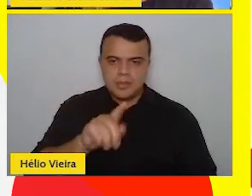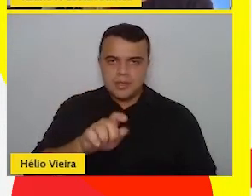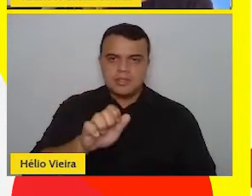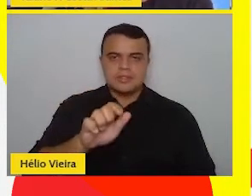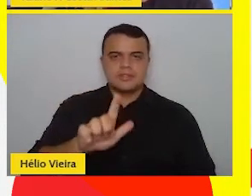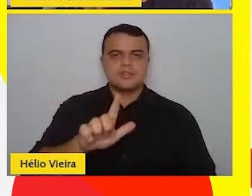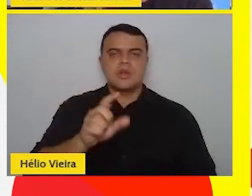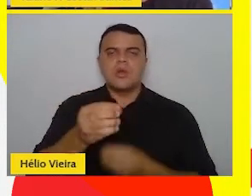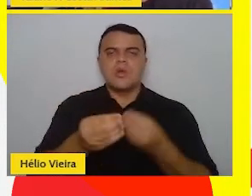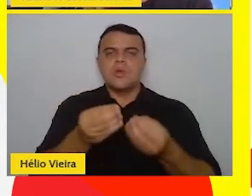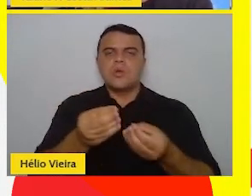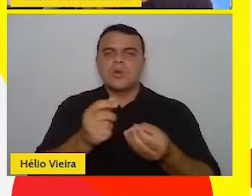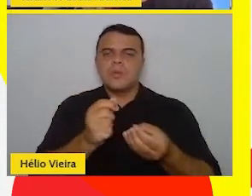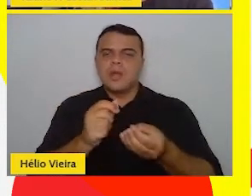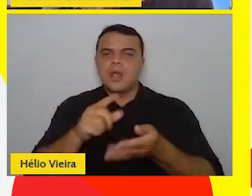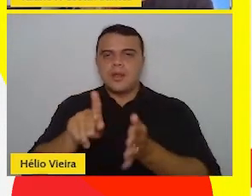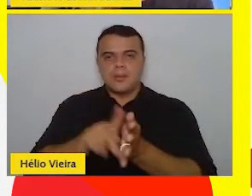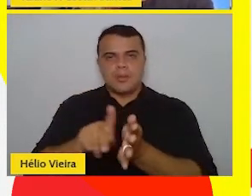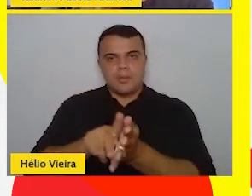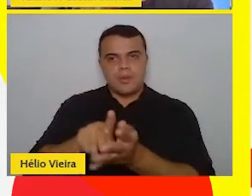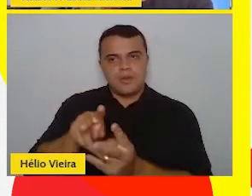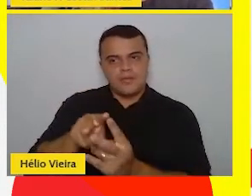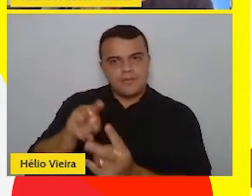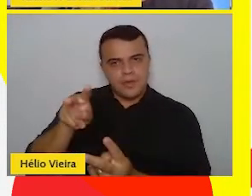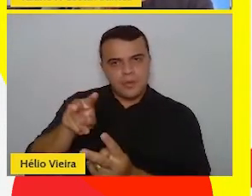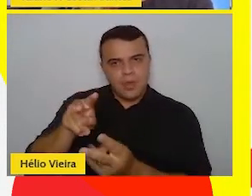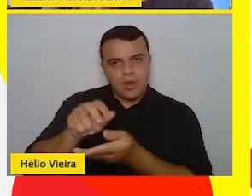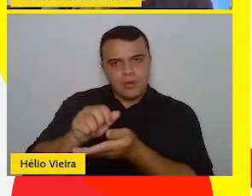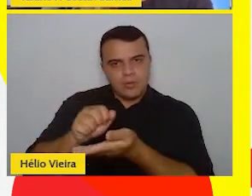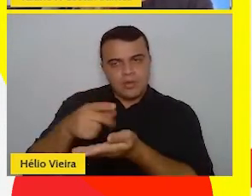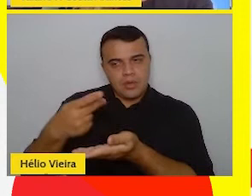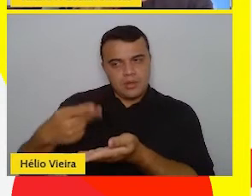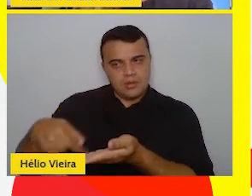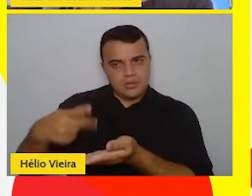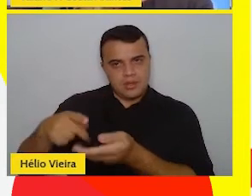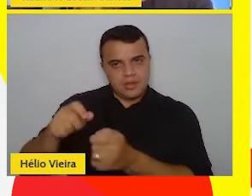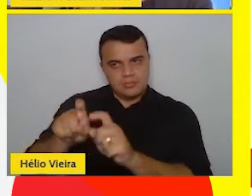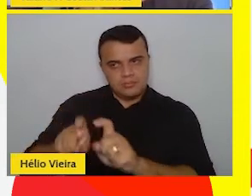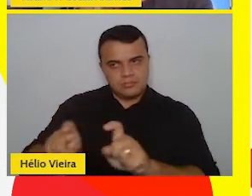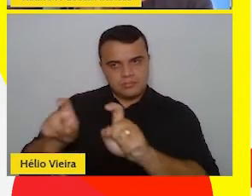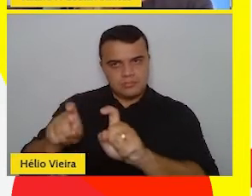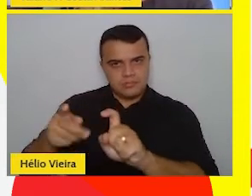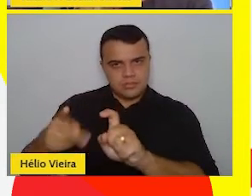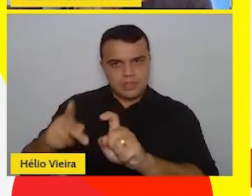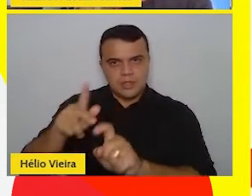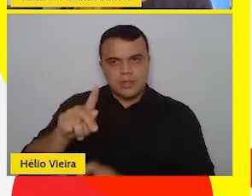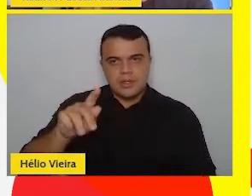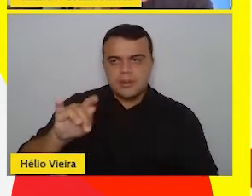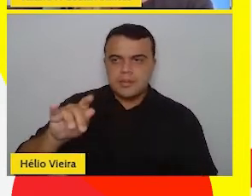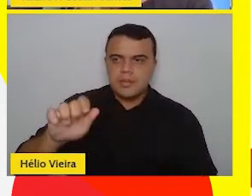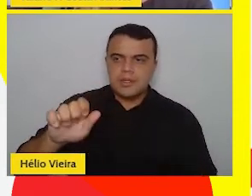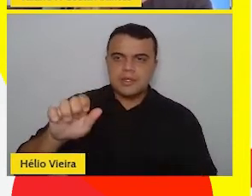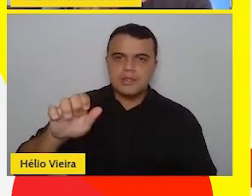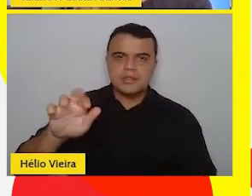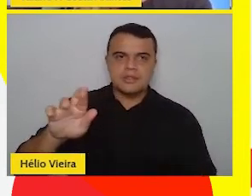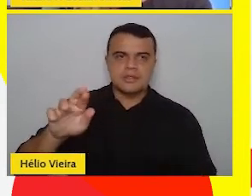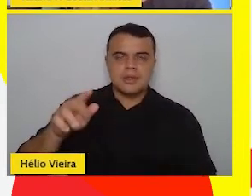uma forma de arte digital criada em elementos baseados no pixel. No